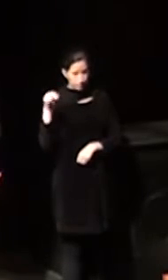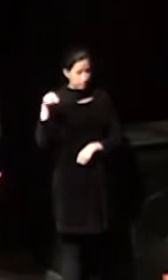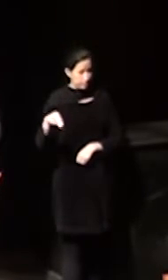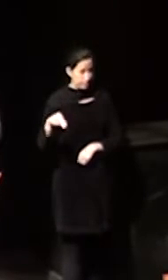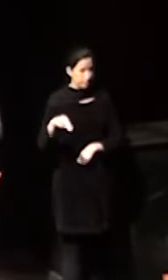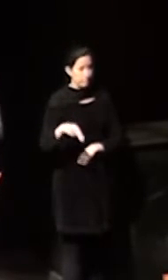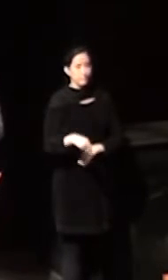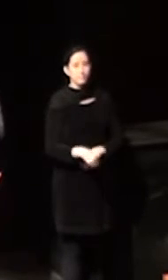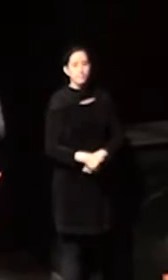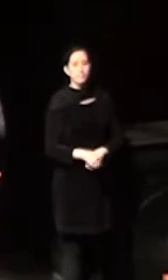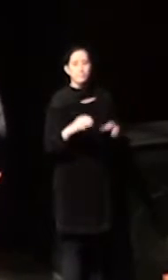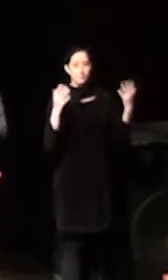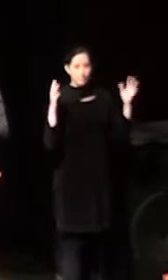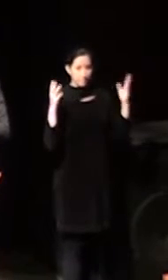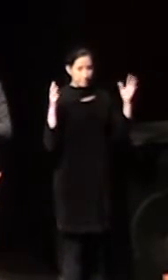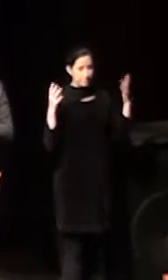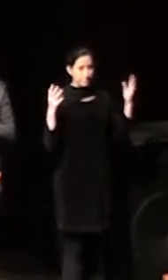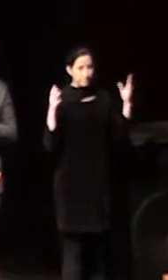Lopes Fernandes.